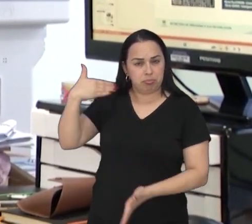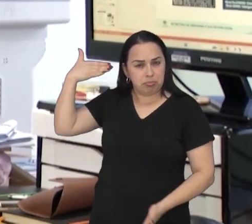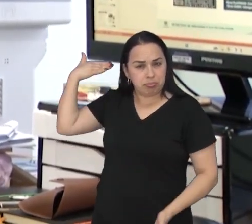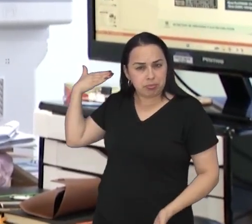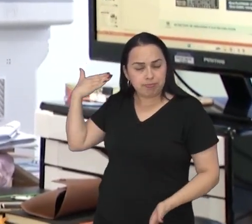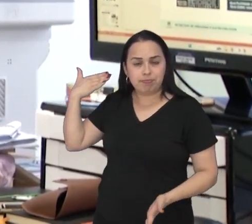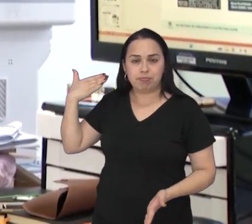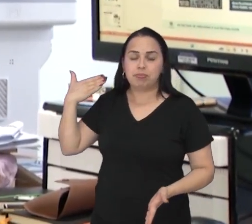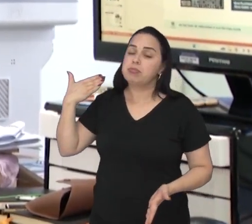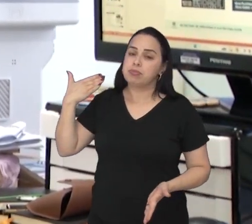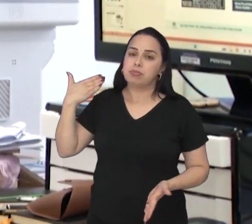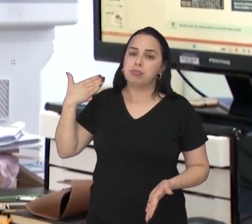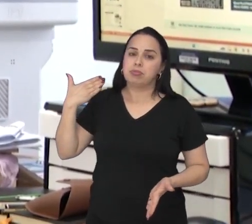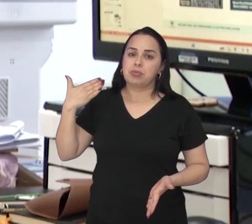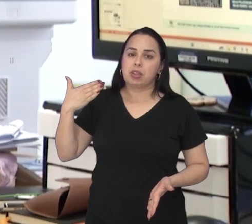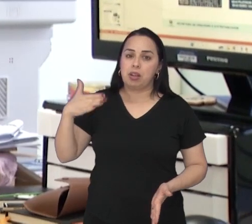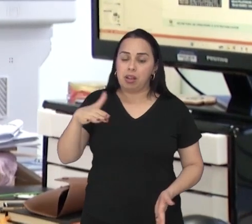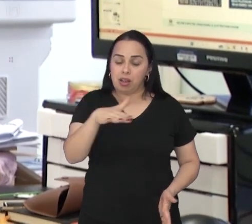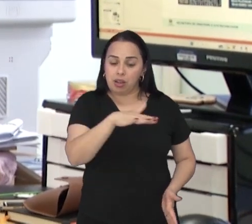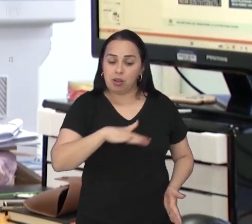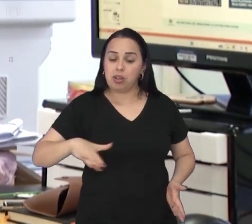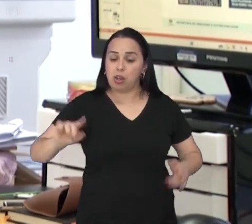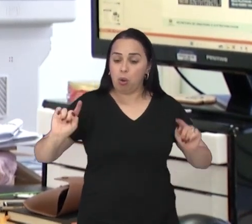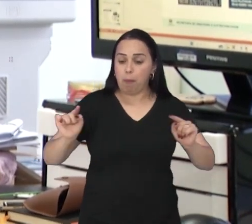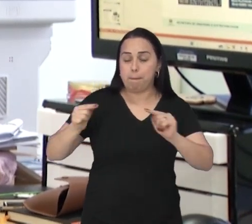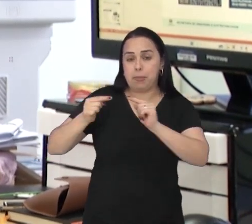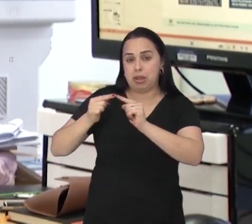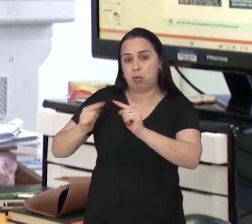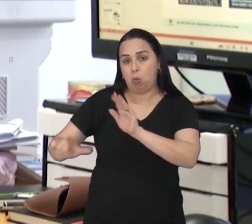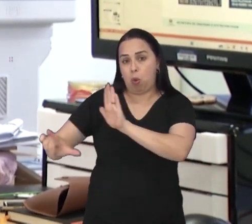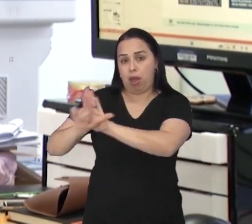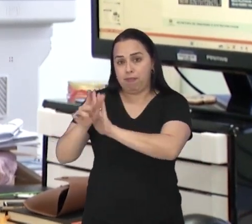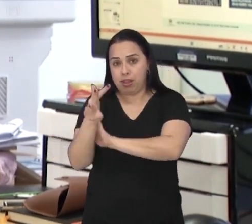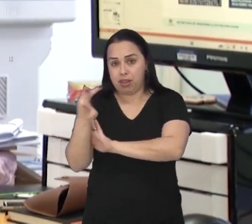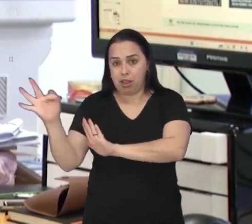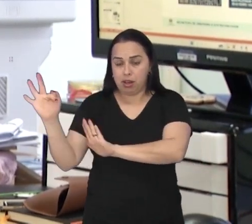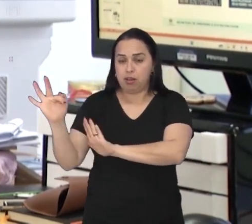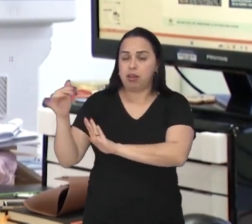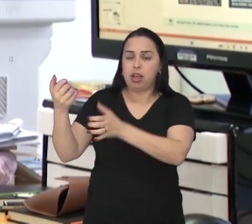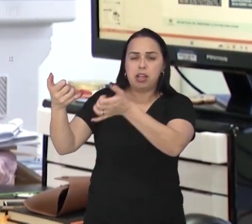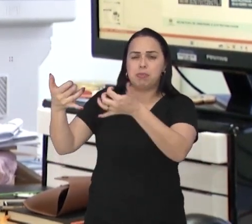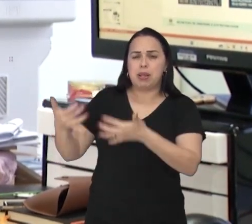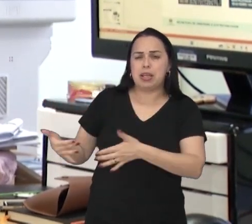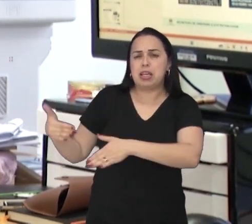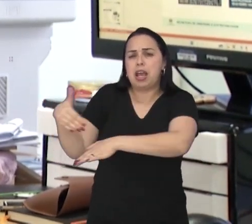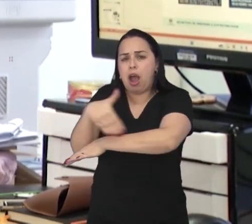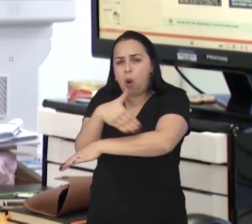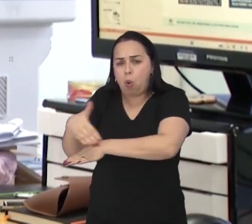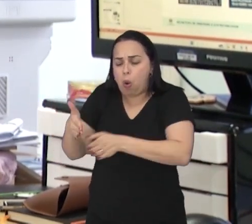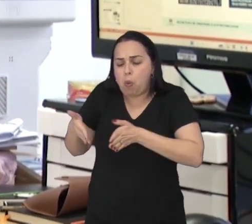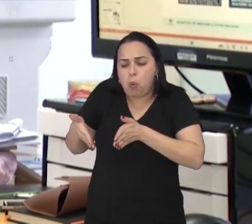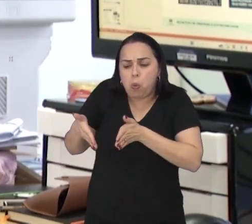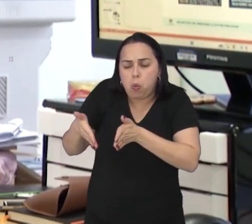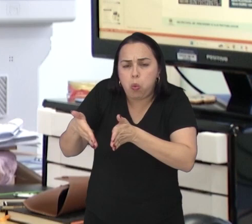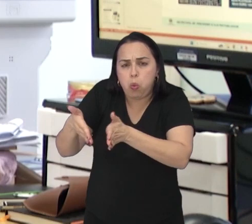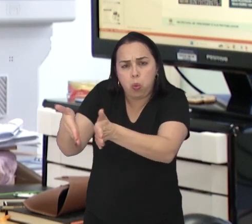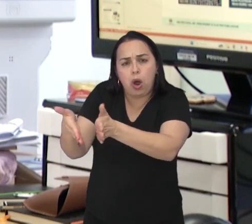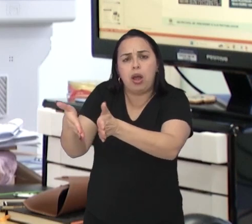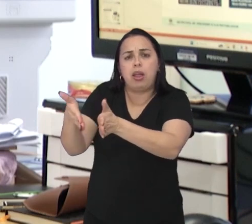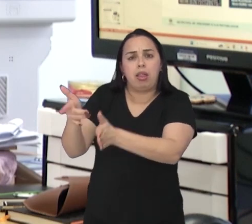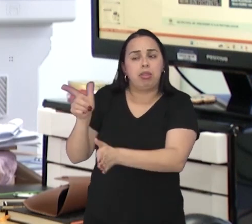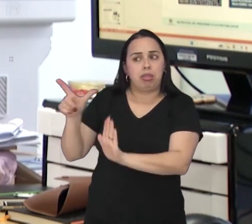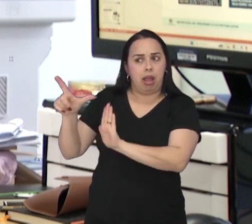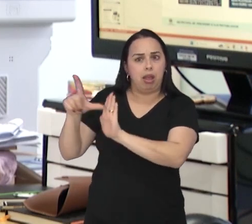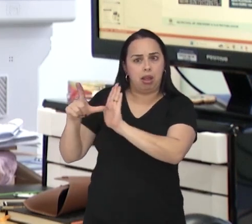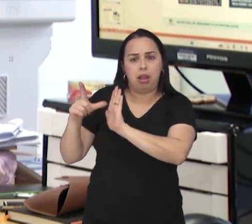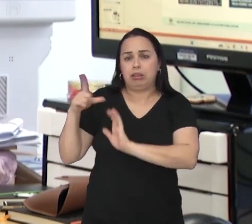Municipal, ela atende a toda a norma federal, que diz o que é via, viela, passagem.